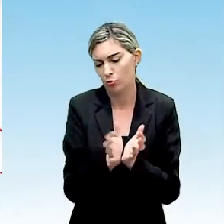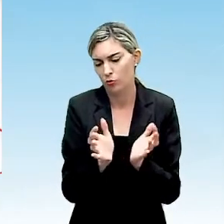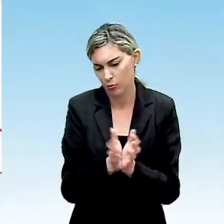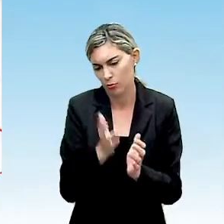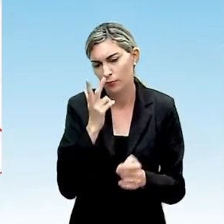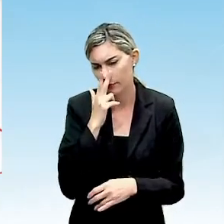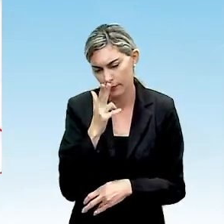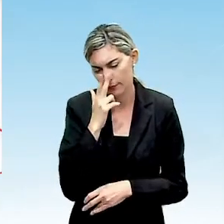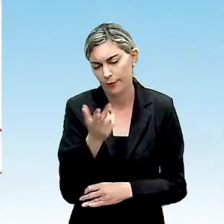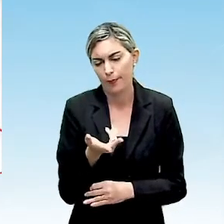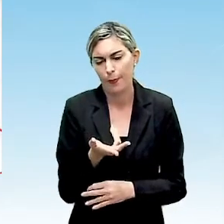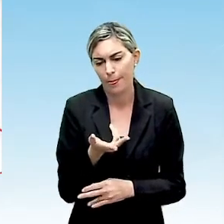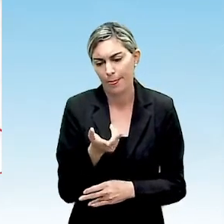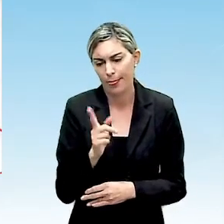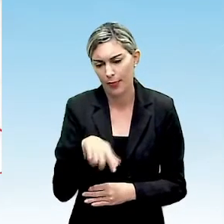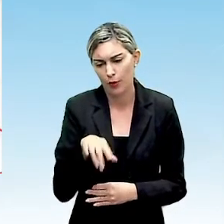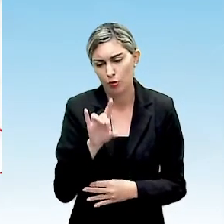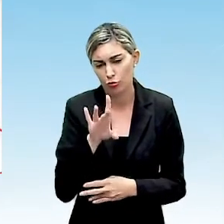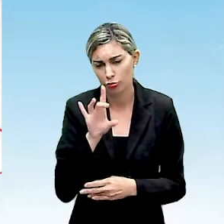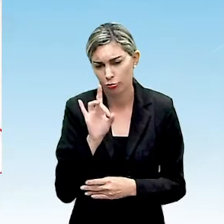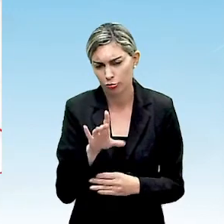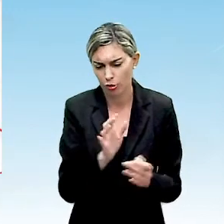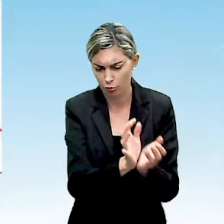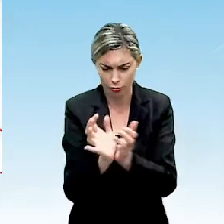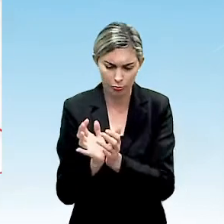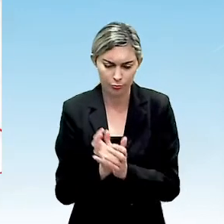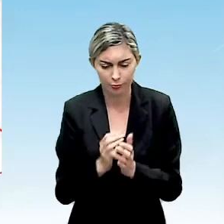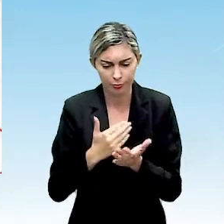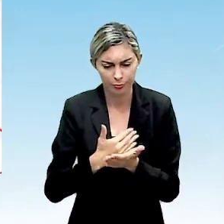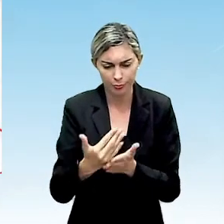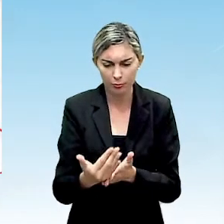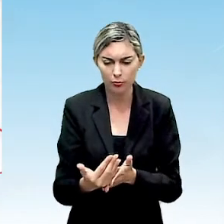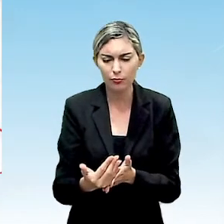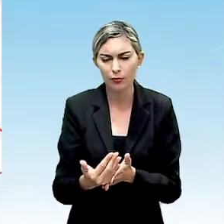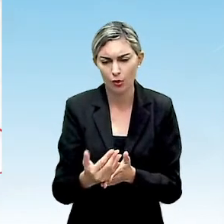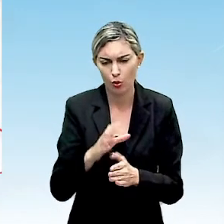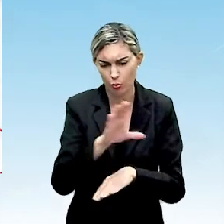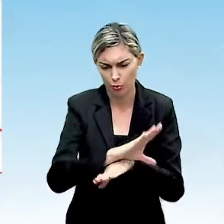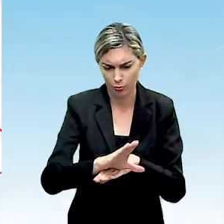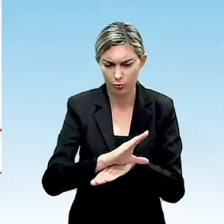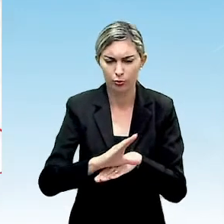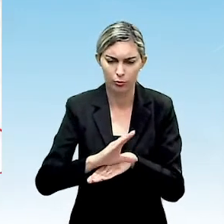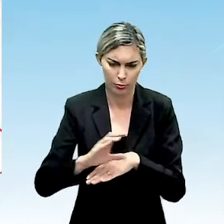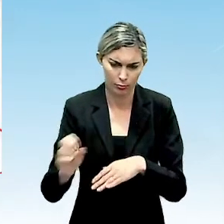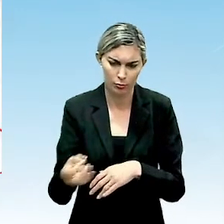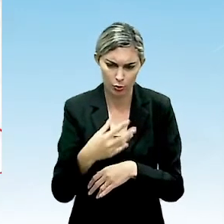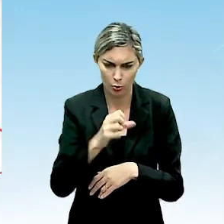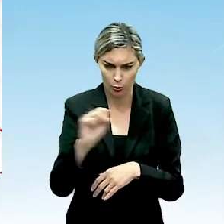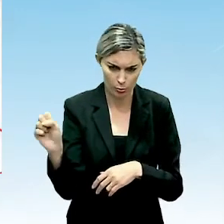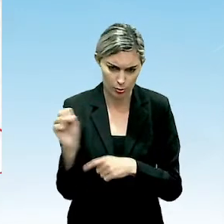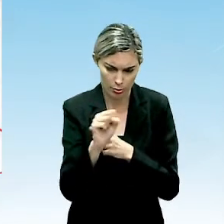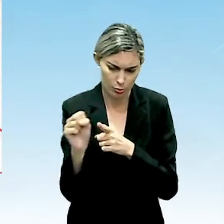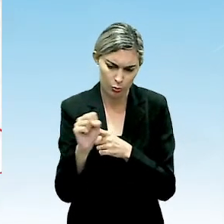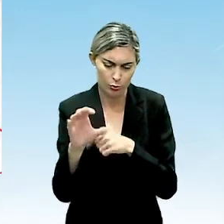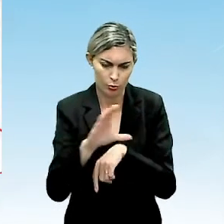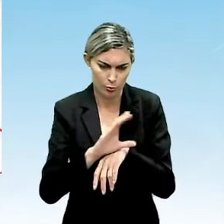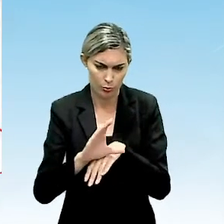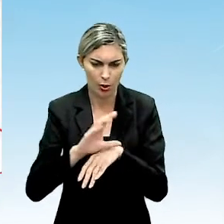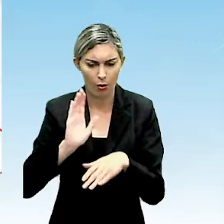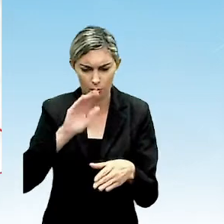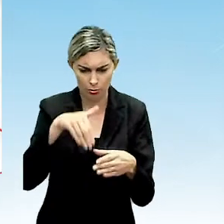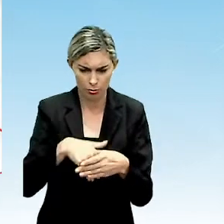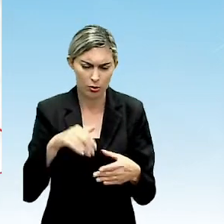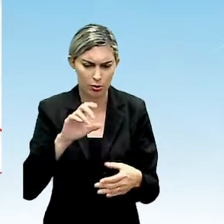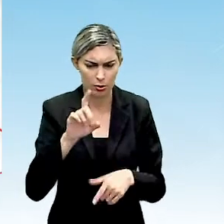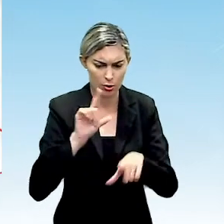mesmo, que só será essas chapas existentes a partir do advento da Constituição que é a atual, a de 88, certo? As eleições